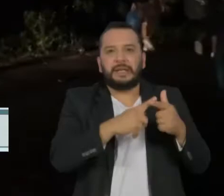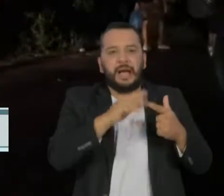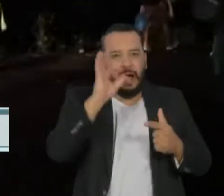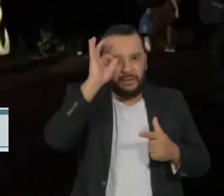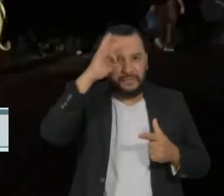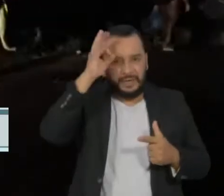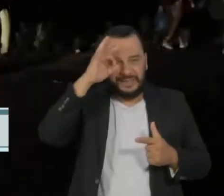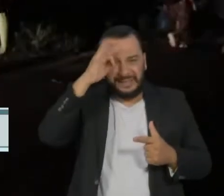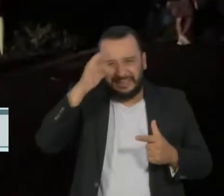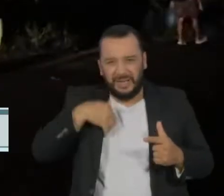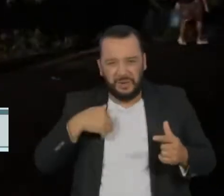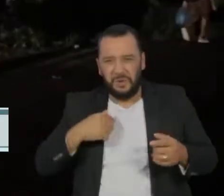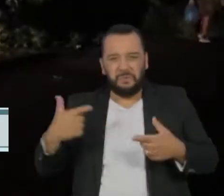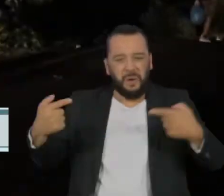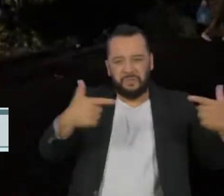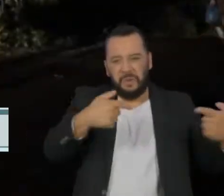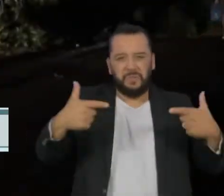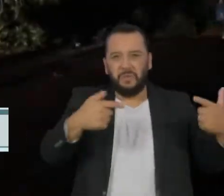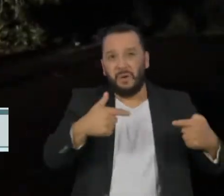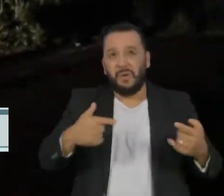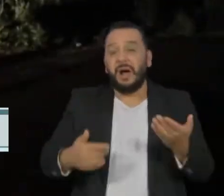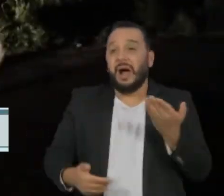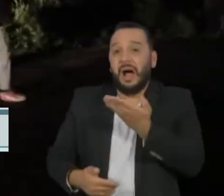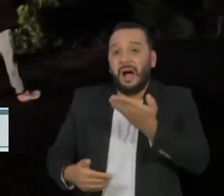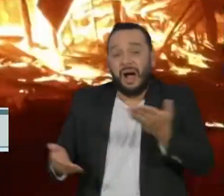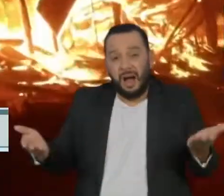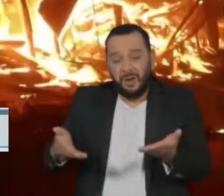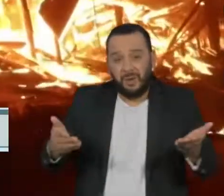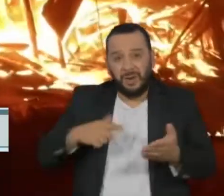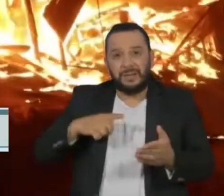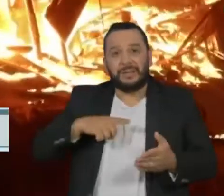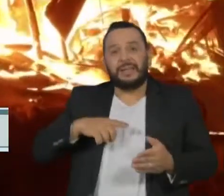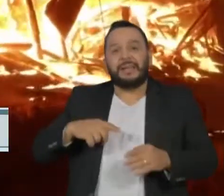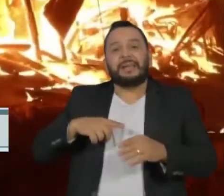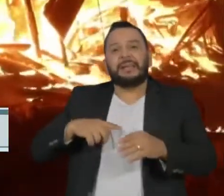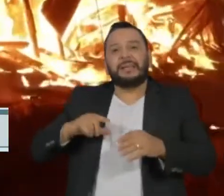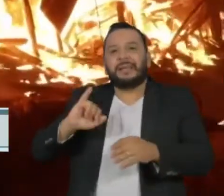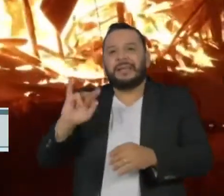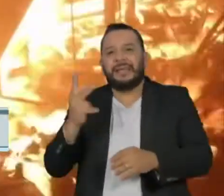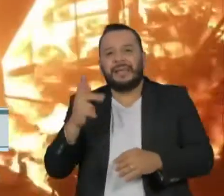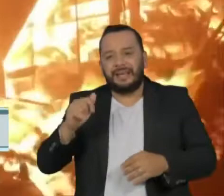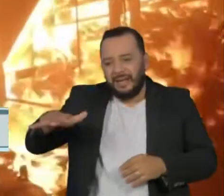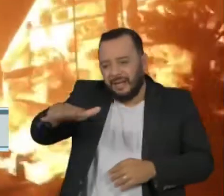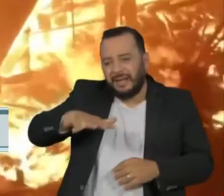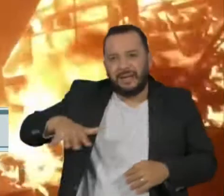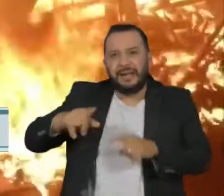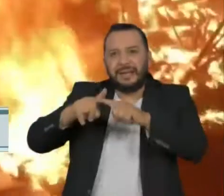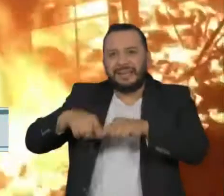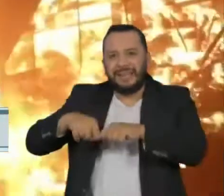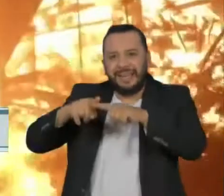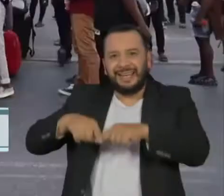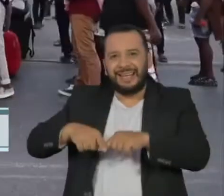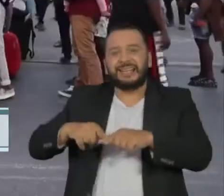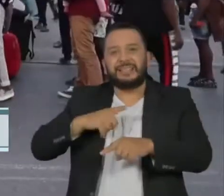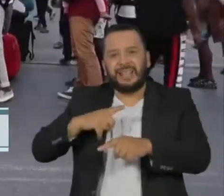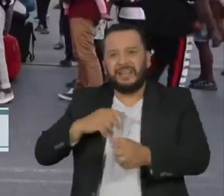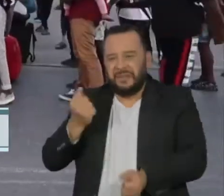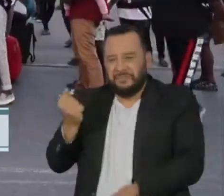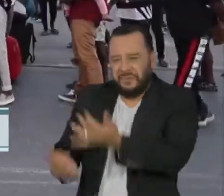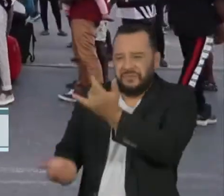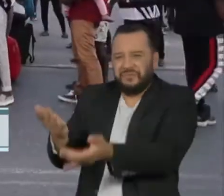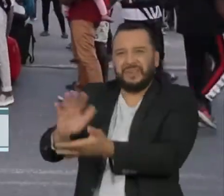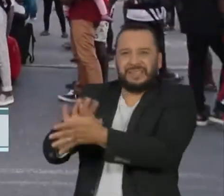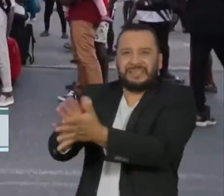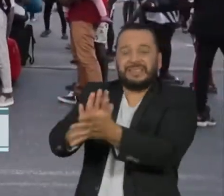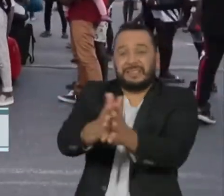agora permanecem empresas nas ruas da pequena Ilha grega depois que incêndios destruíram o principal campo de imigrantes a